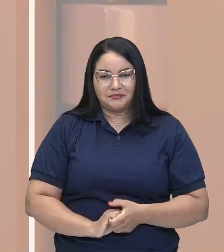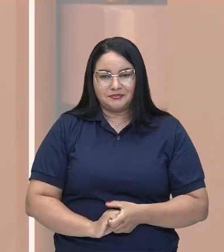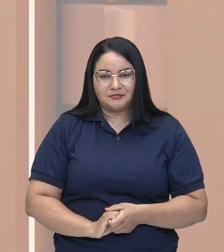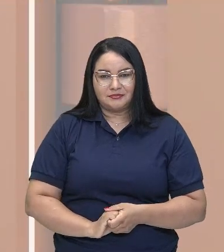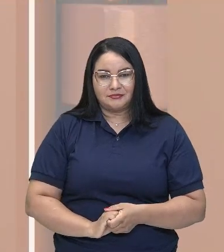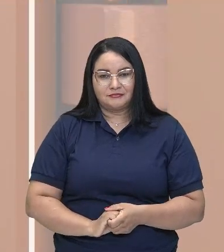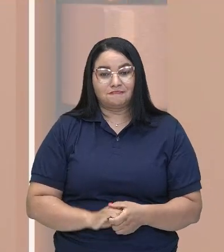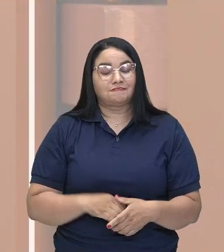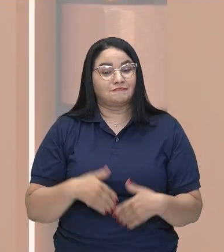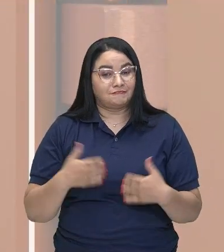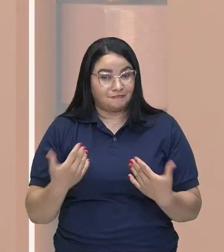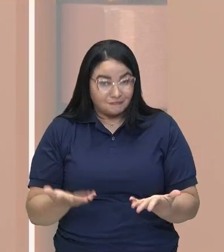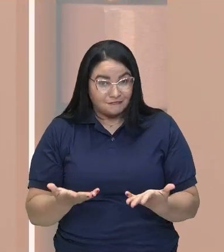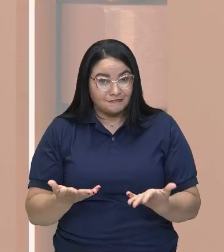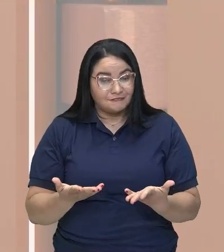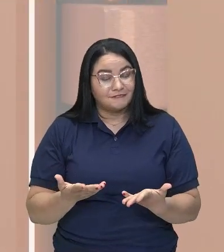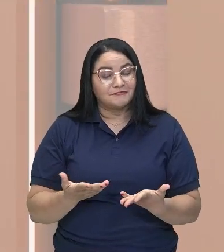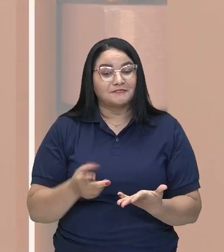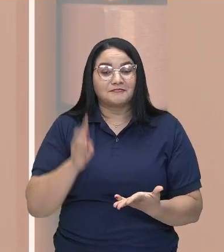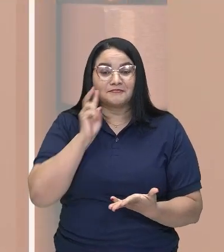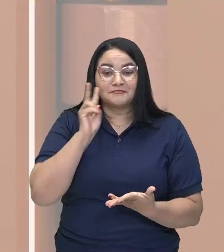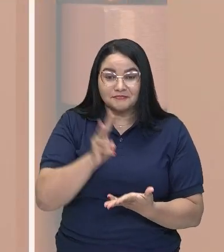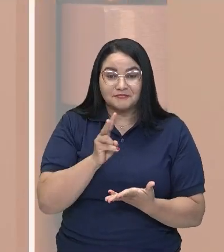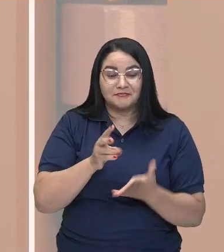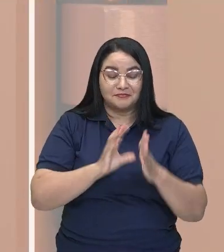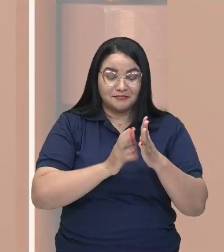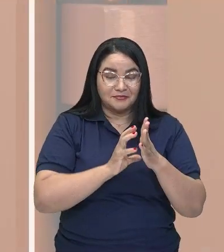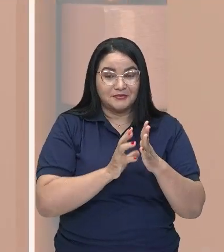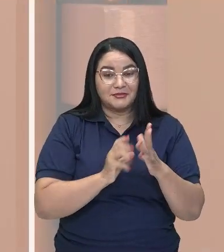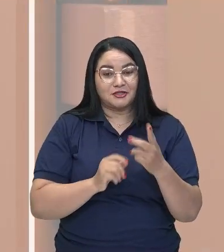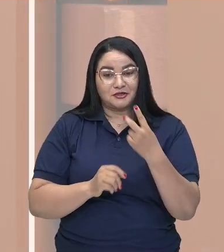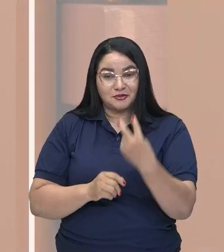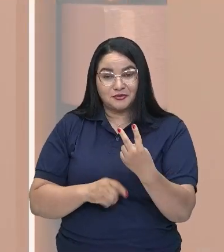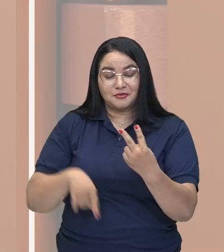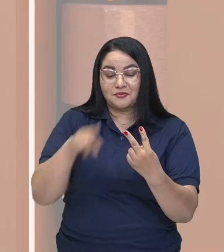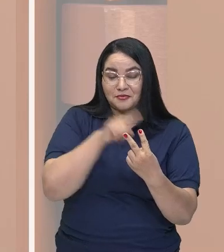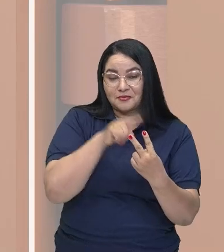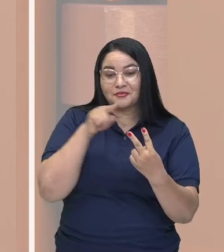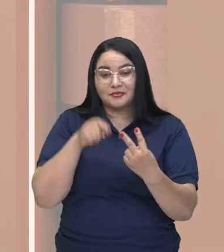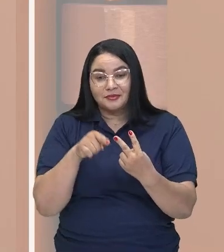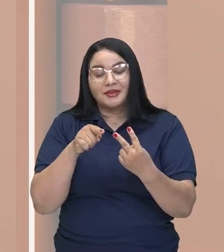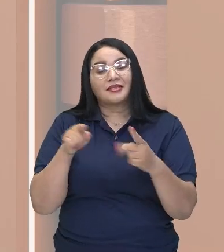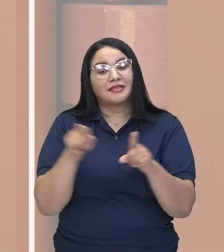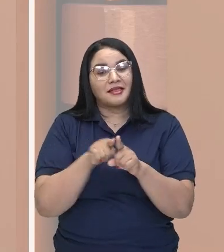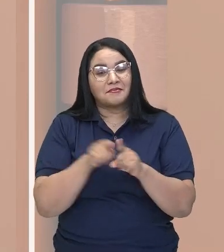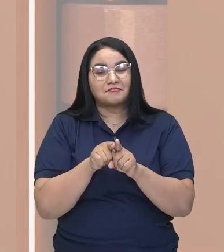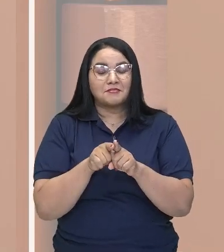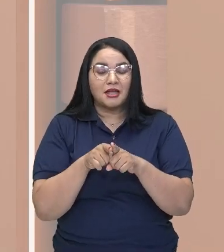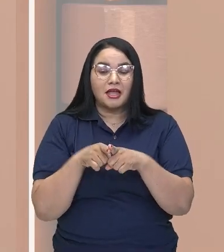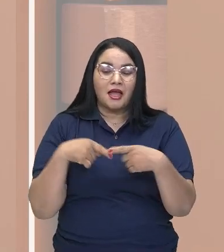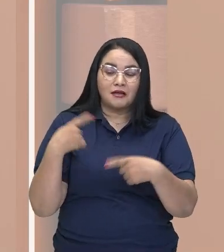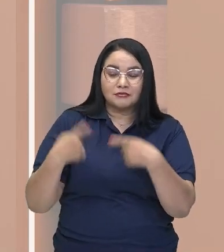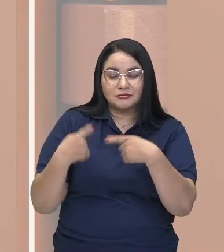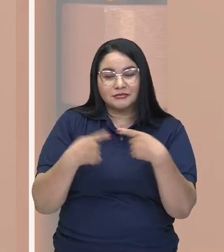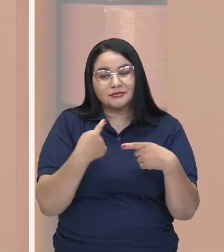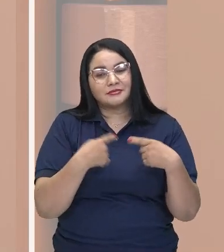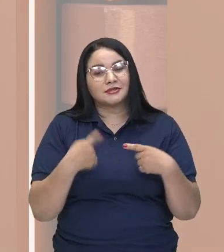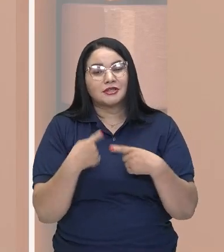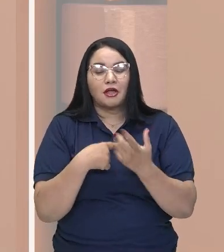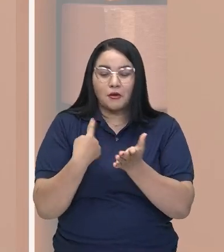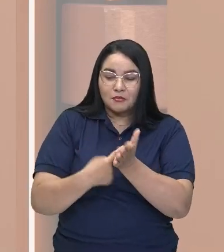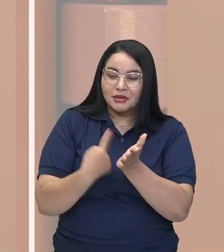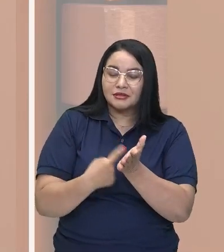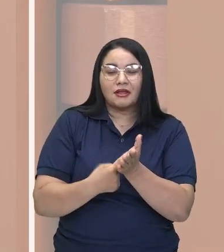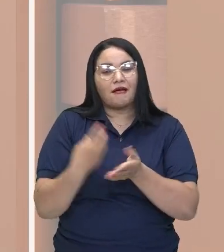Não é isso? Então, aí nós temos o PRP e o PRM, e eles então vão ir dialogando e acordando, né, como que eles